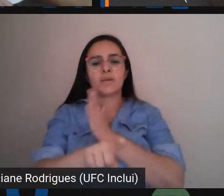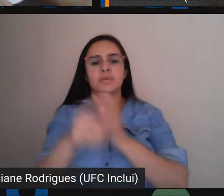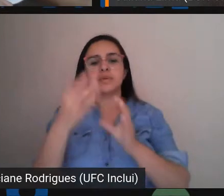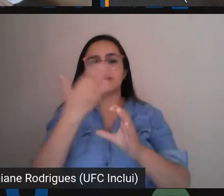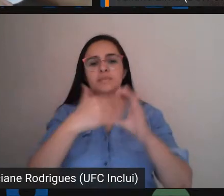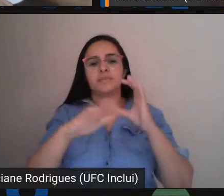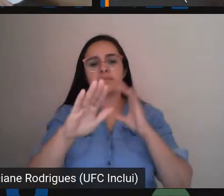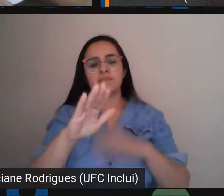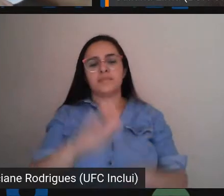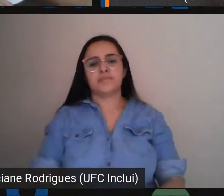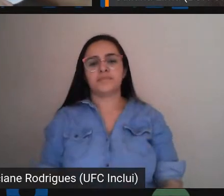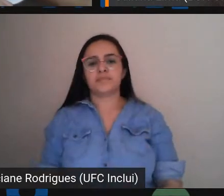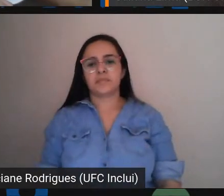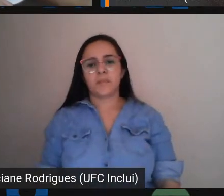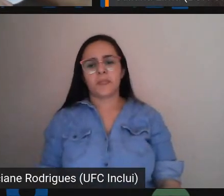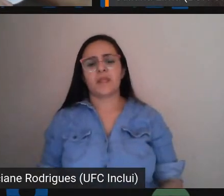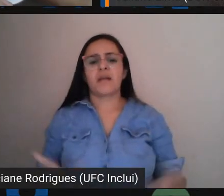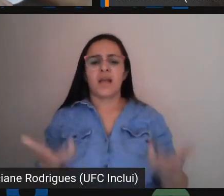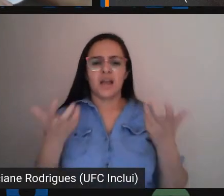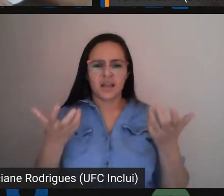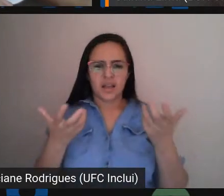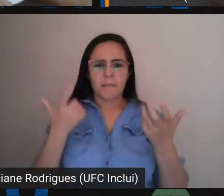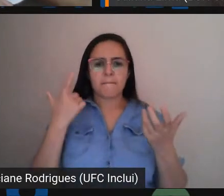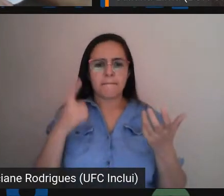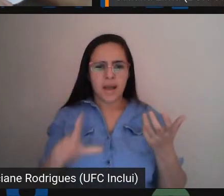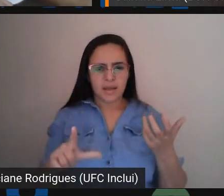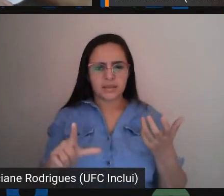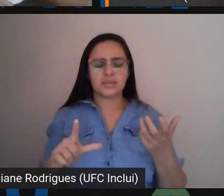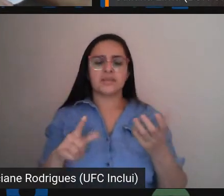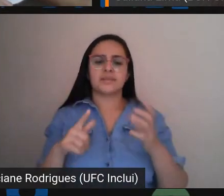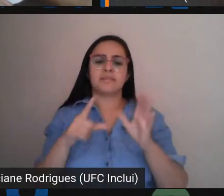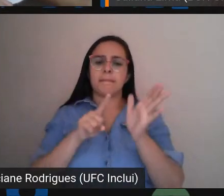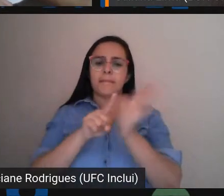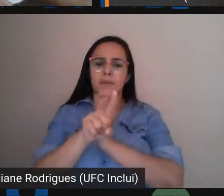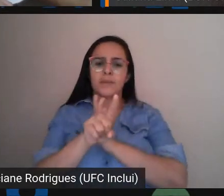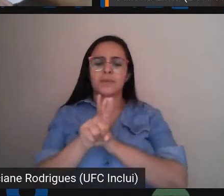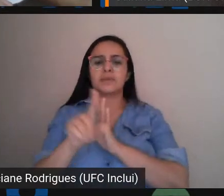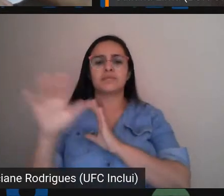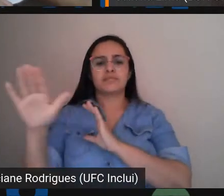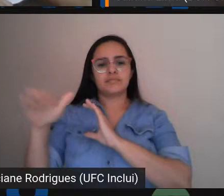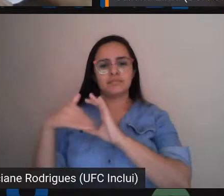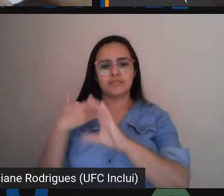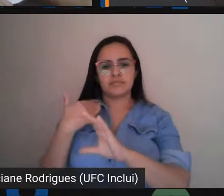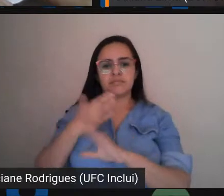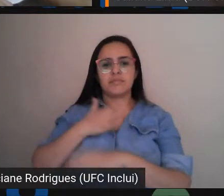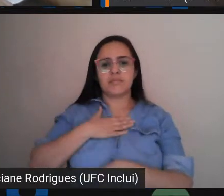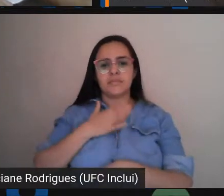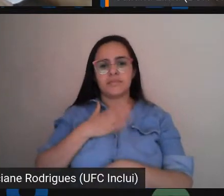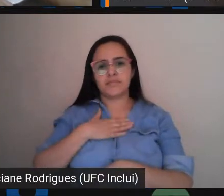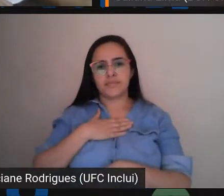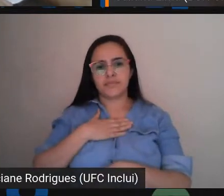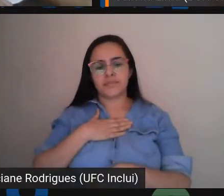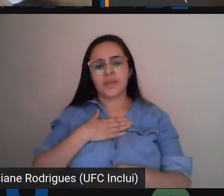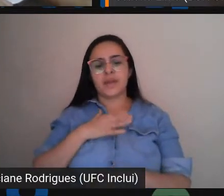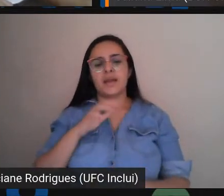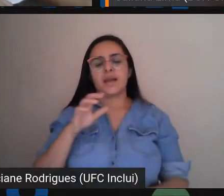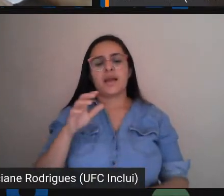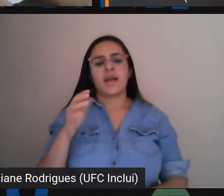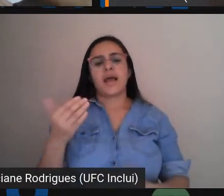Uhum. Quem tiver também mais alguma pergunta que quiser que eu encaminhe para a professora, enviem e-mail para